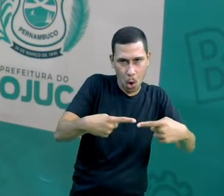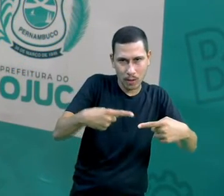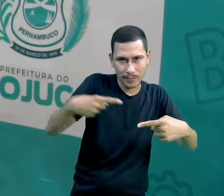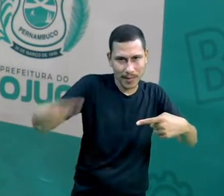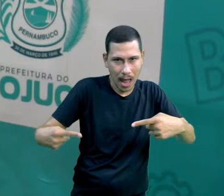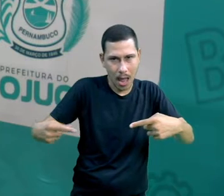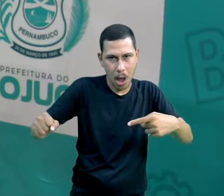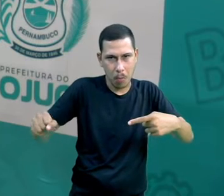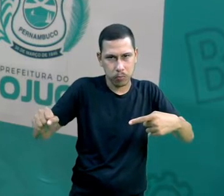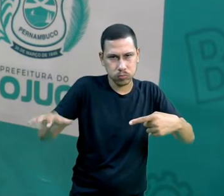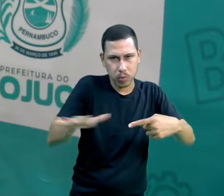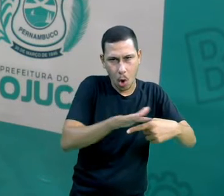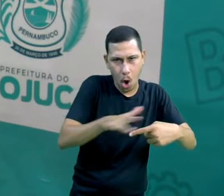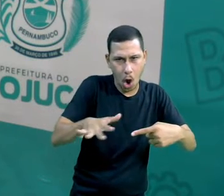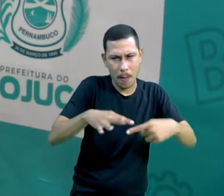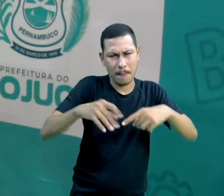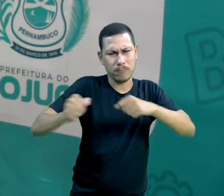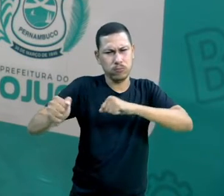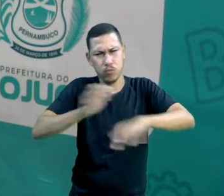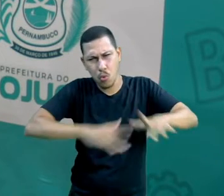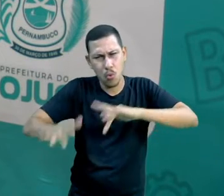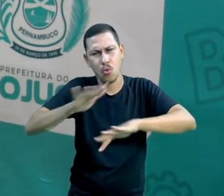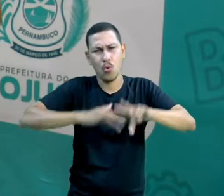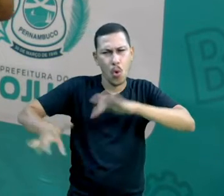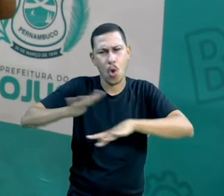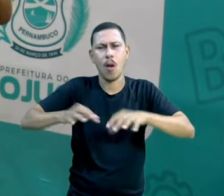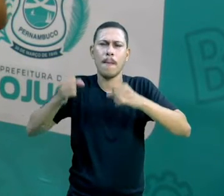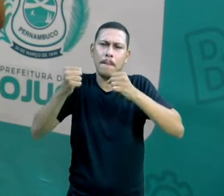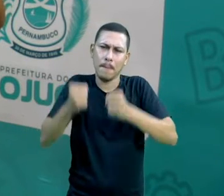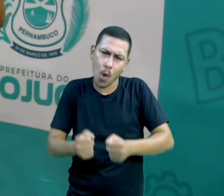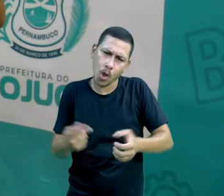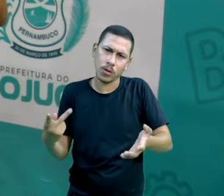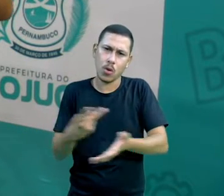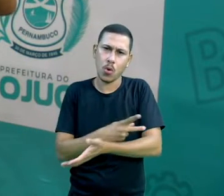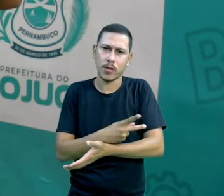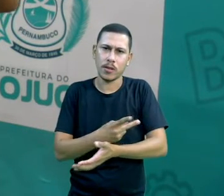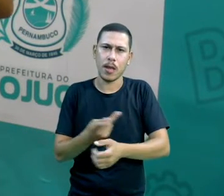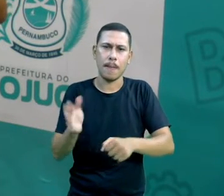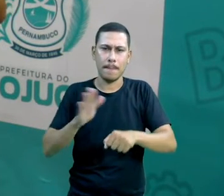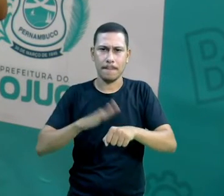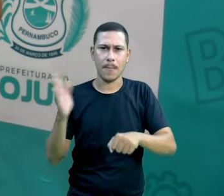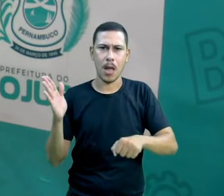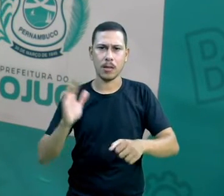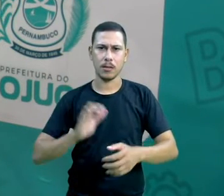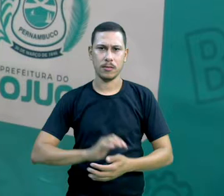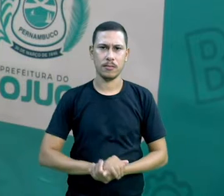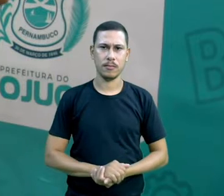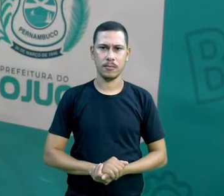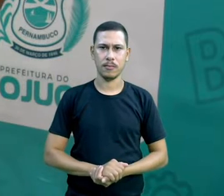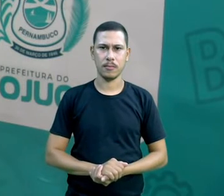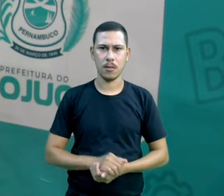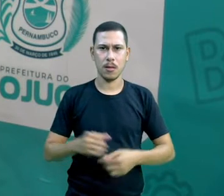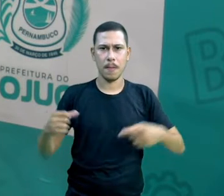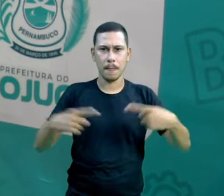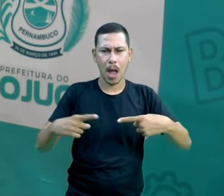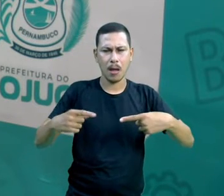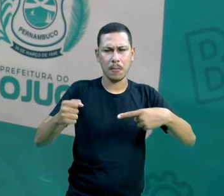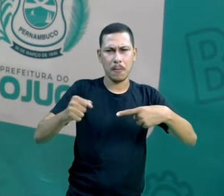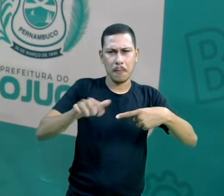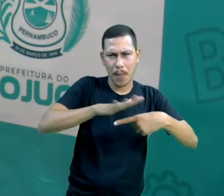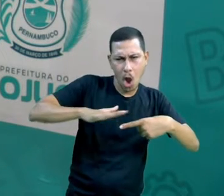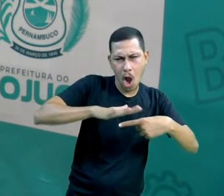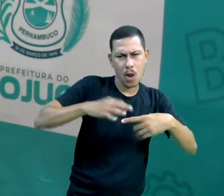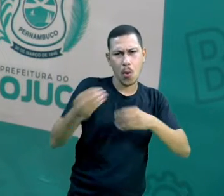a probabilidade de abalos sísmicos são bem maiores. Então, as placas tectônicas são exatamente isso. É como se